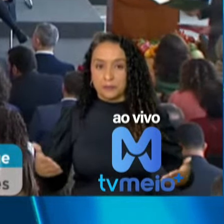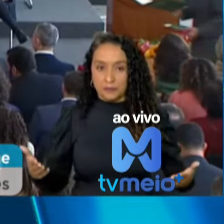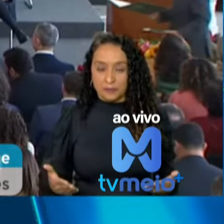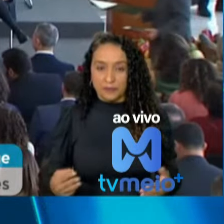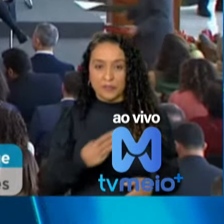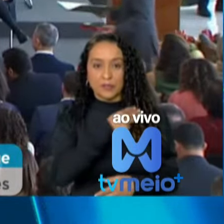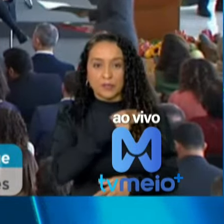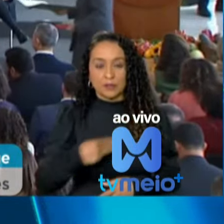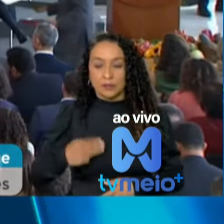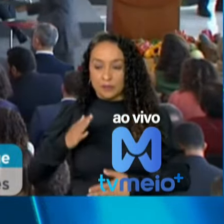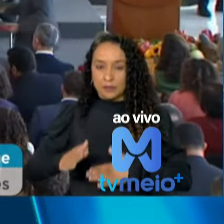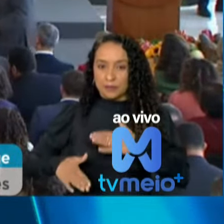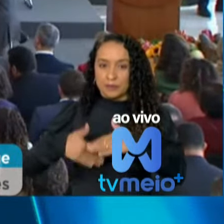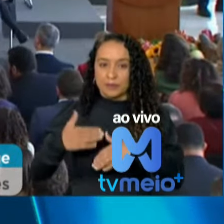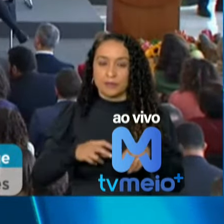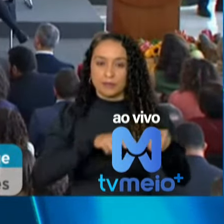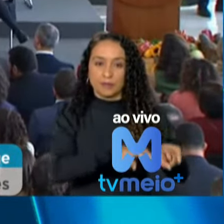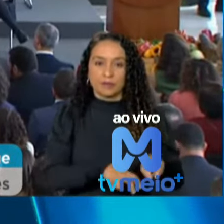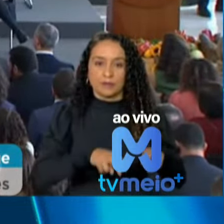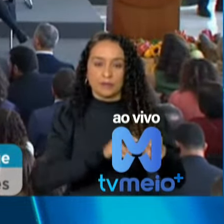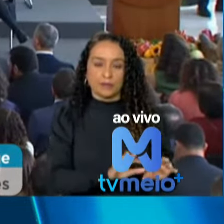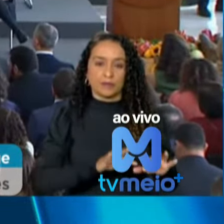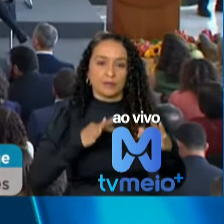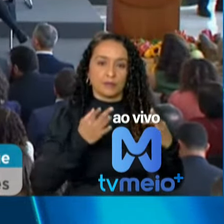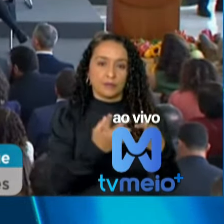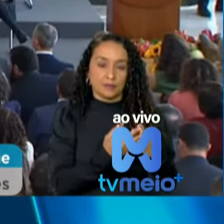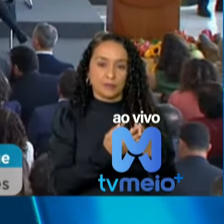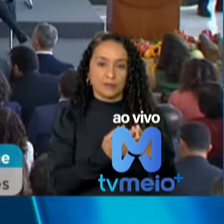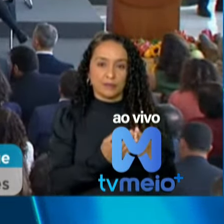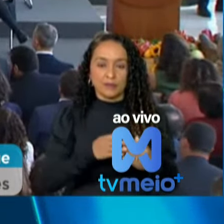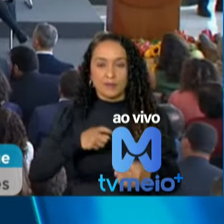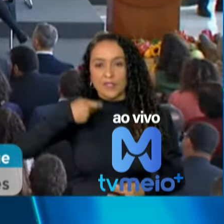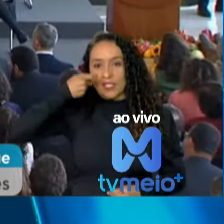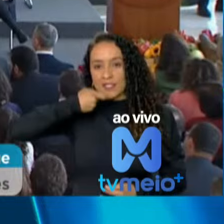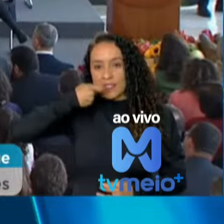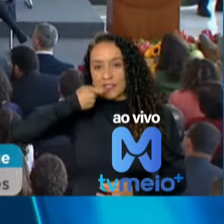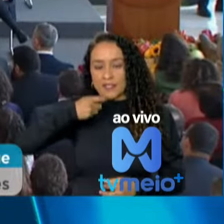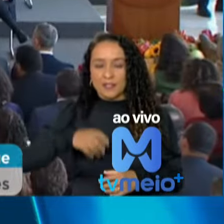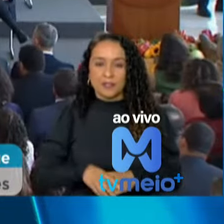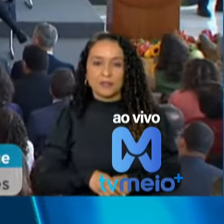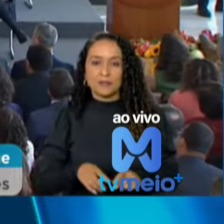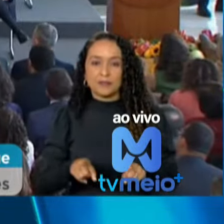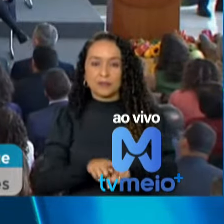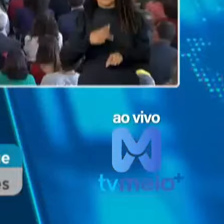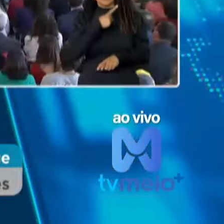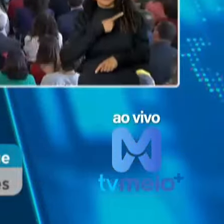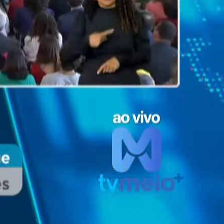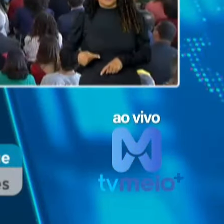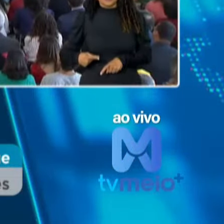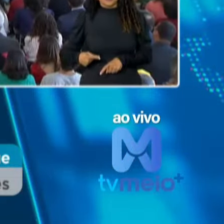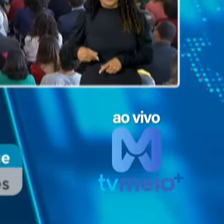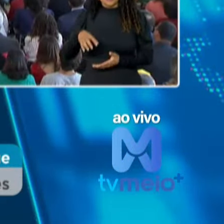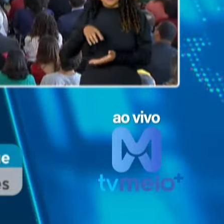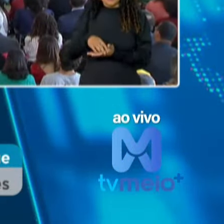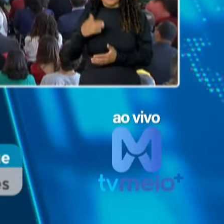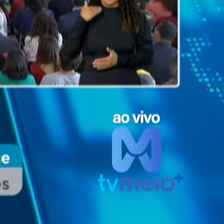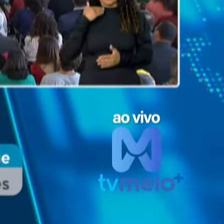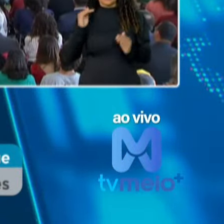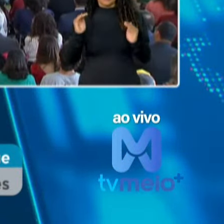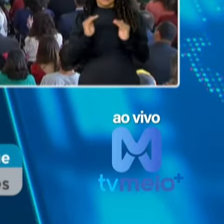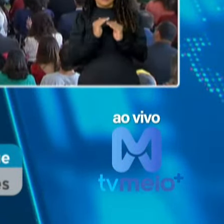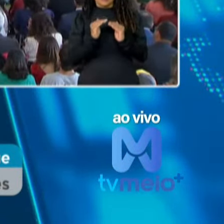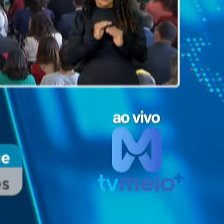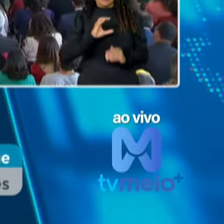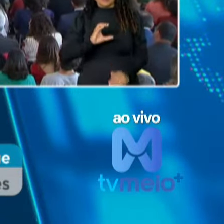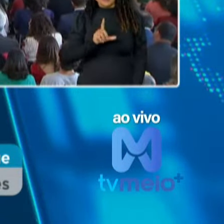da agenda, e hoje à tarde outra conversa com conselheiros, justamente para